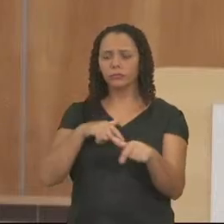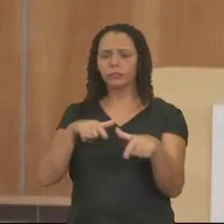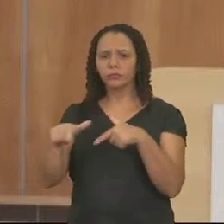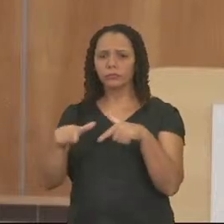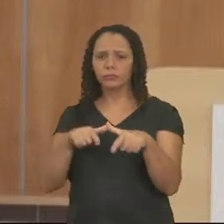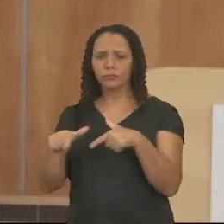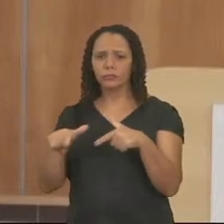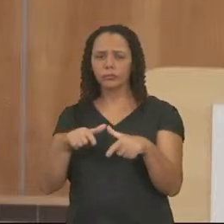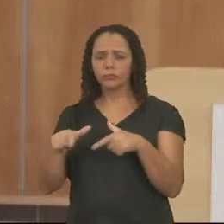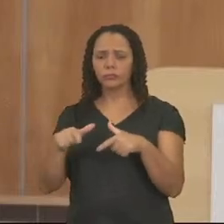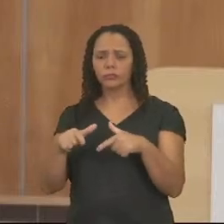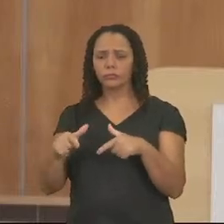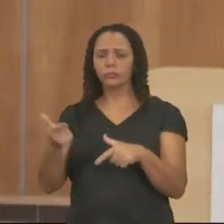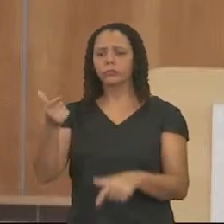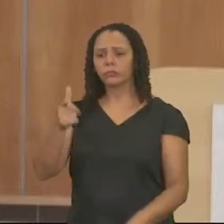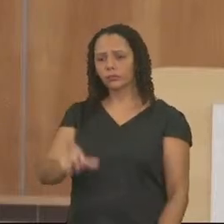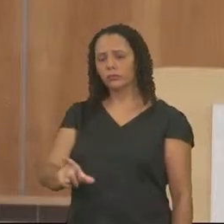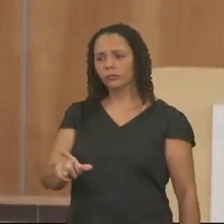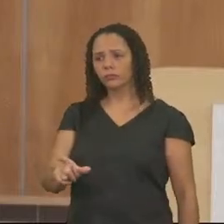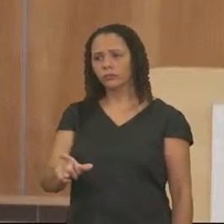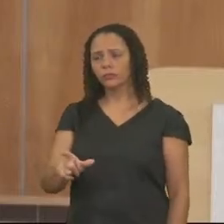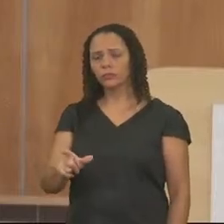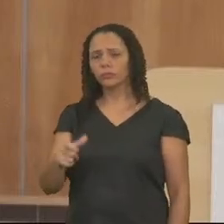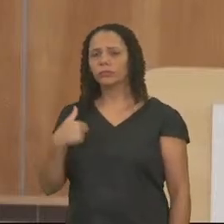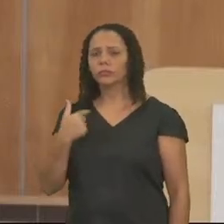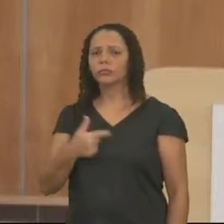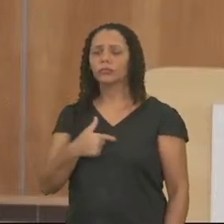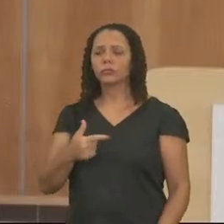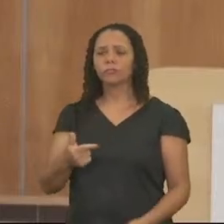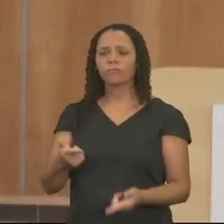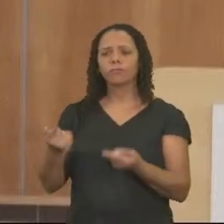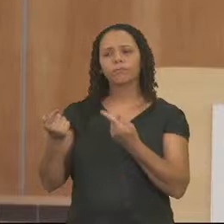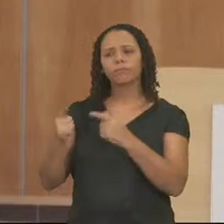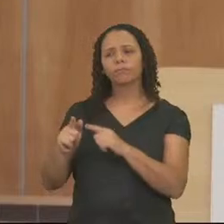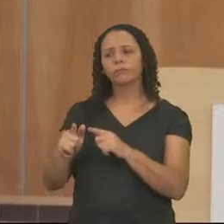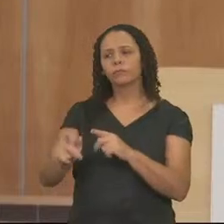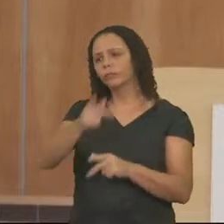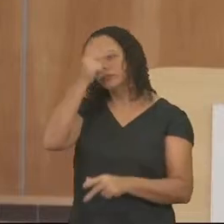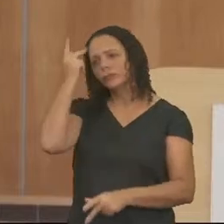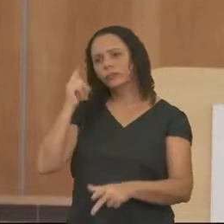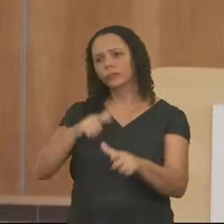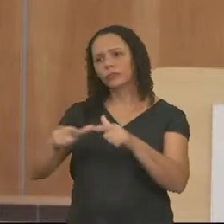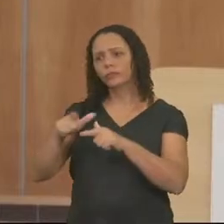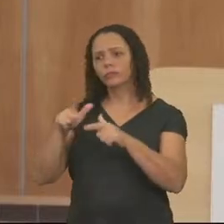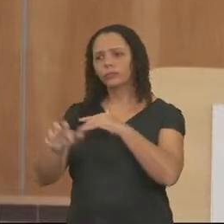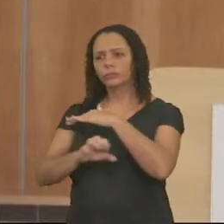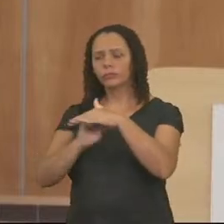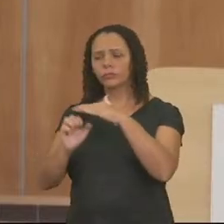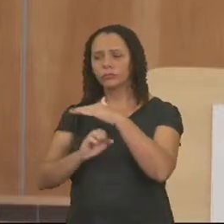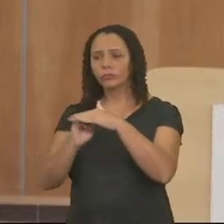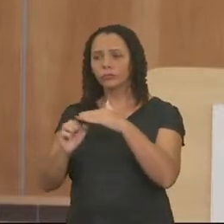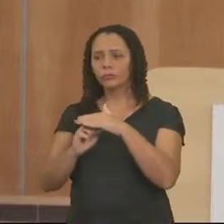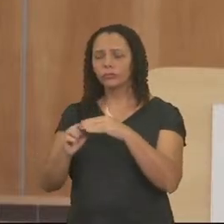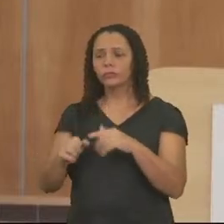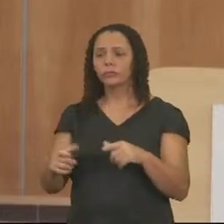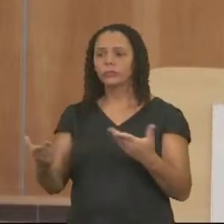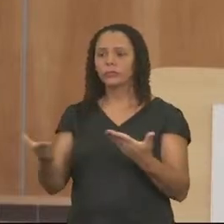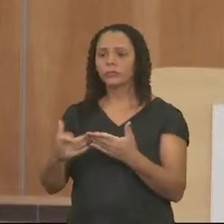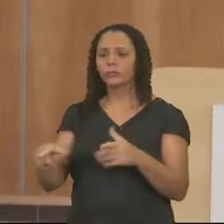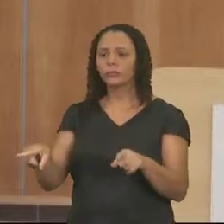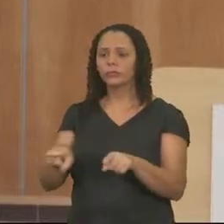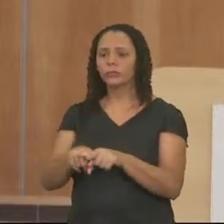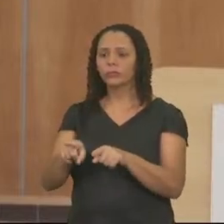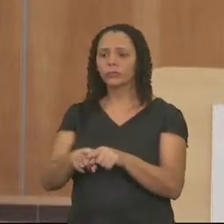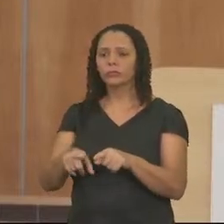serviços. E, mais uma vez, a gente ataca tanto os trabalhadores da indústria quanto os trabalhadores dos serviços. Hoje também era para ser votado aqui